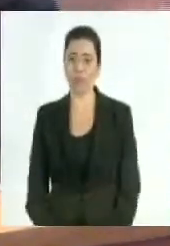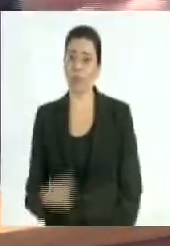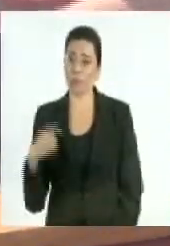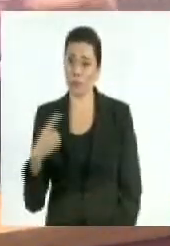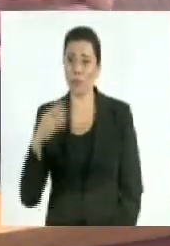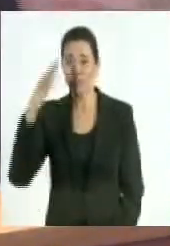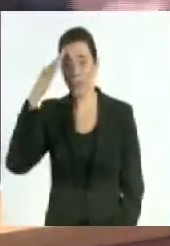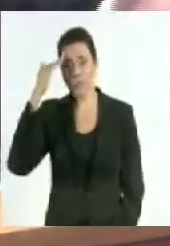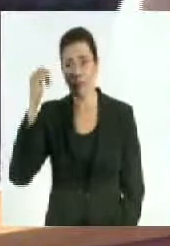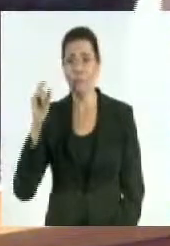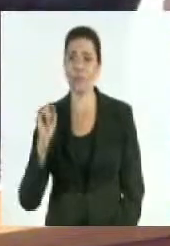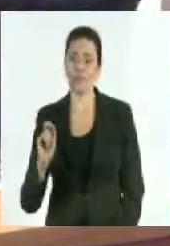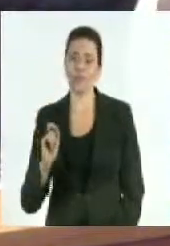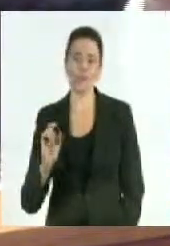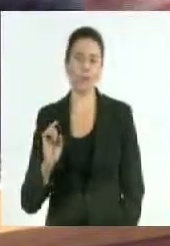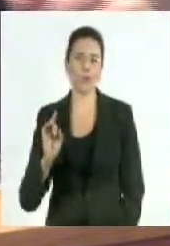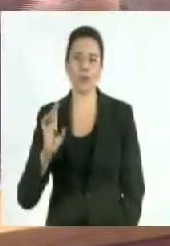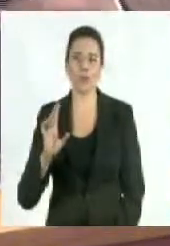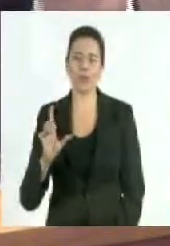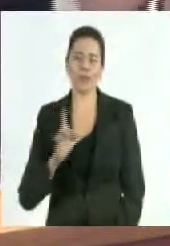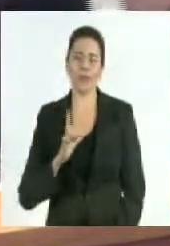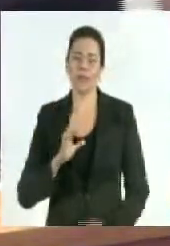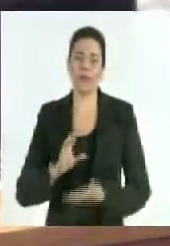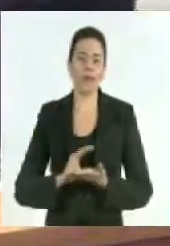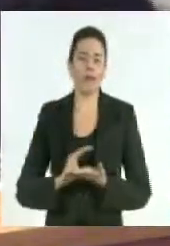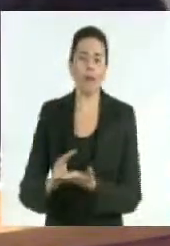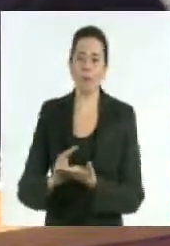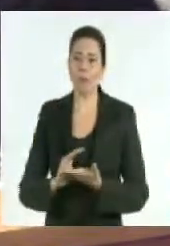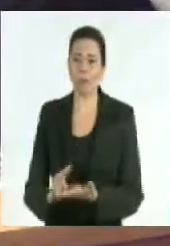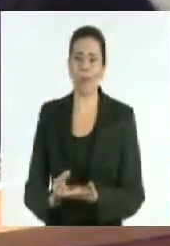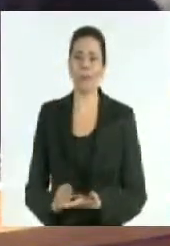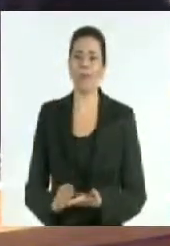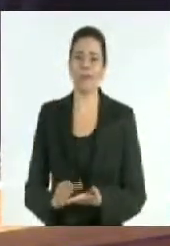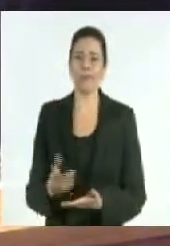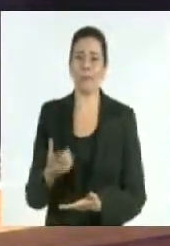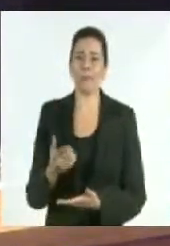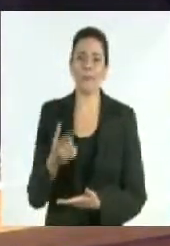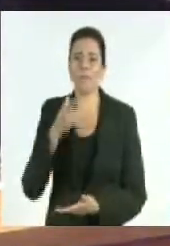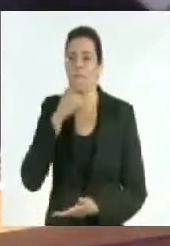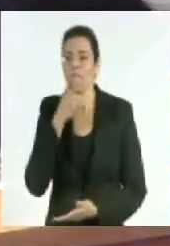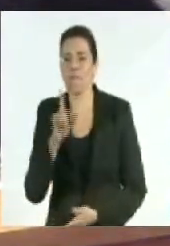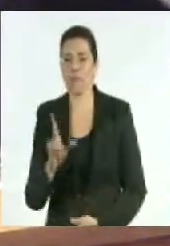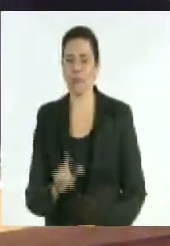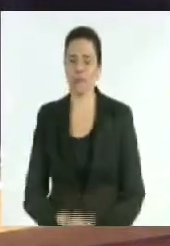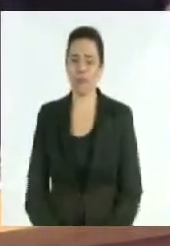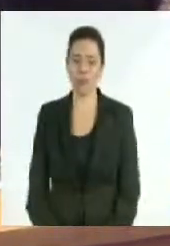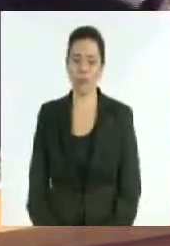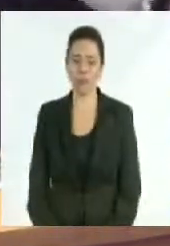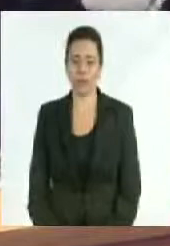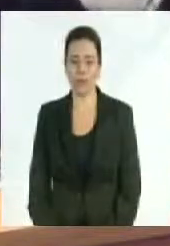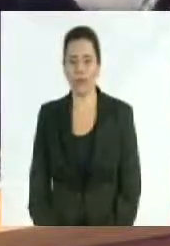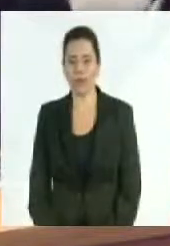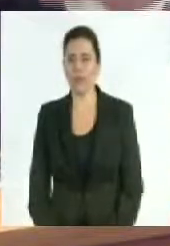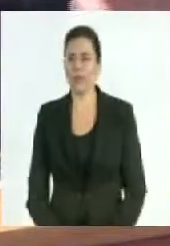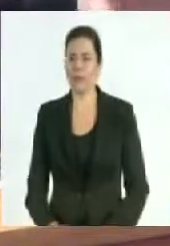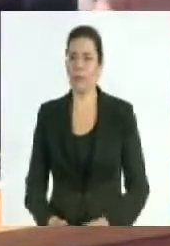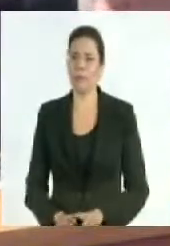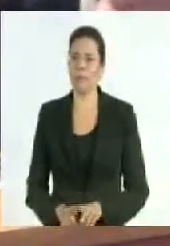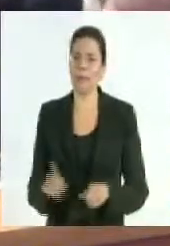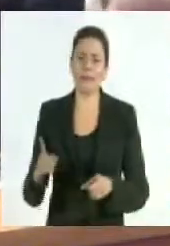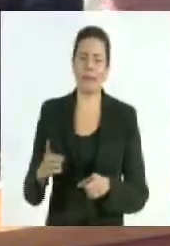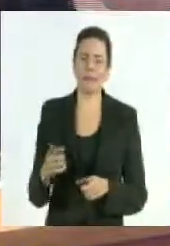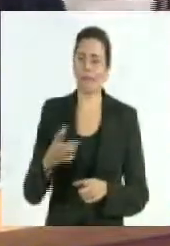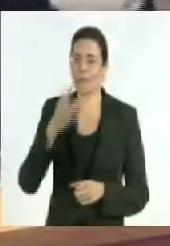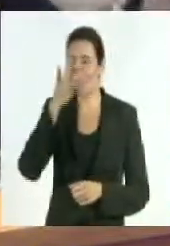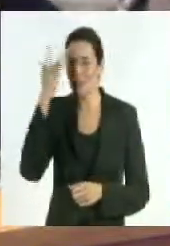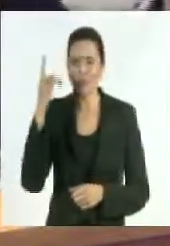êxito, é só renda, e ver naquela renda bolso, que para voltar para o Sampaio Corrêa, quer dizer, mas ninguém imagina